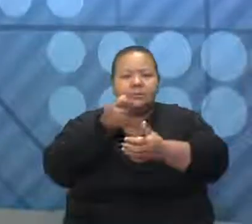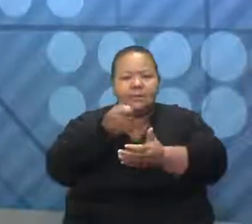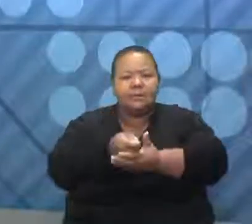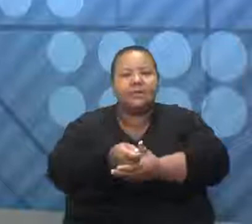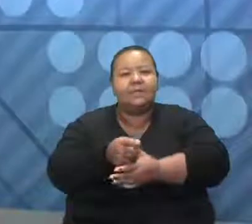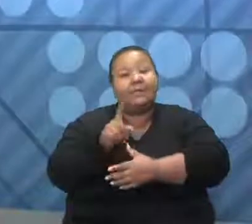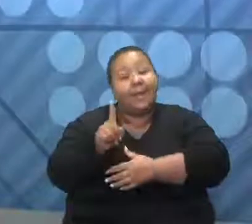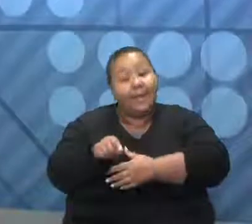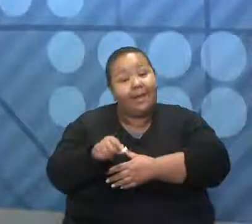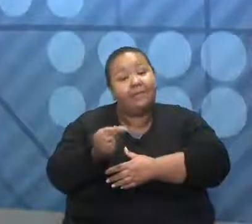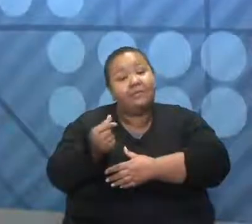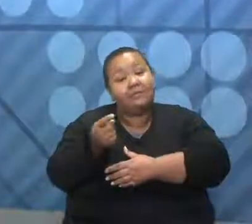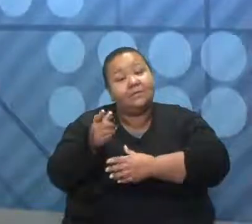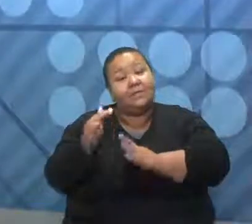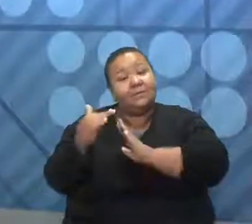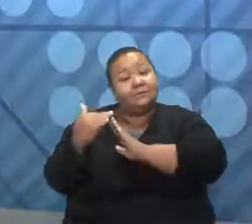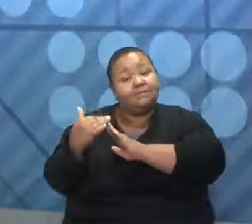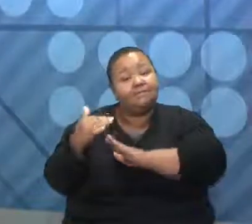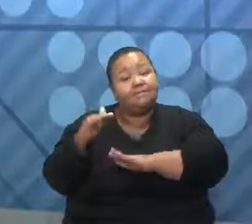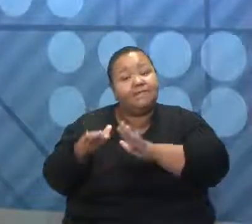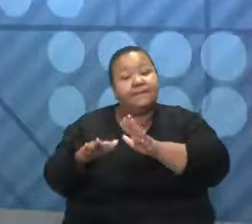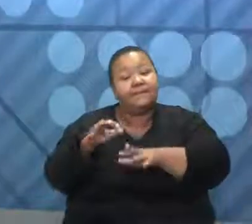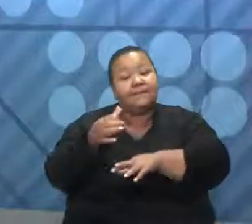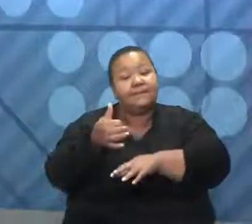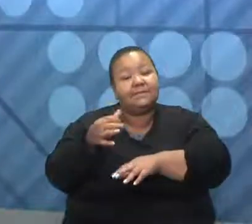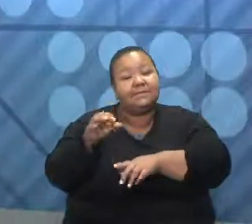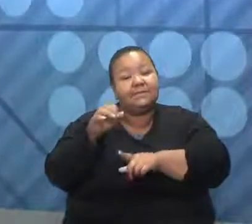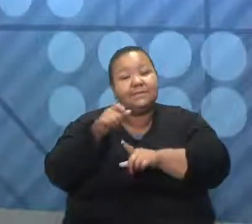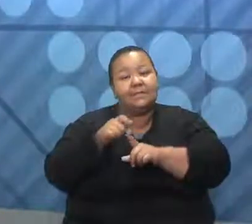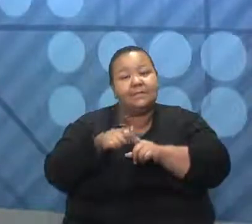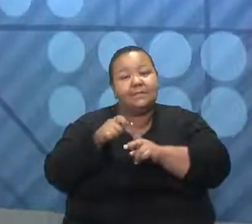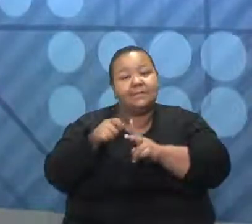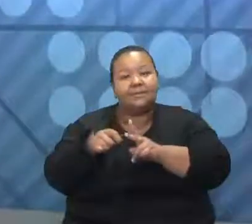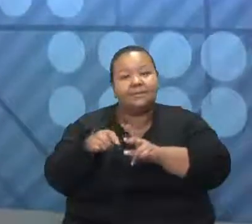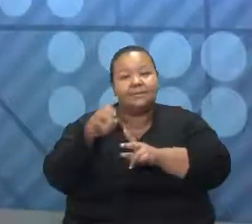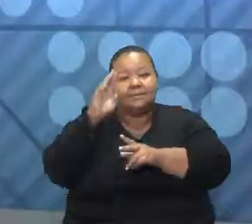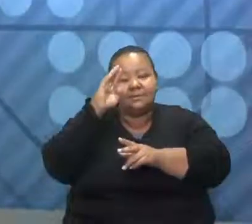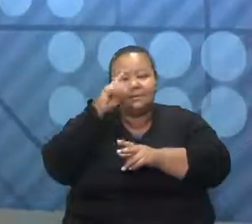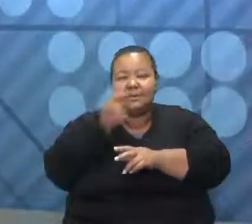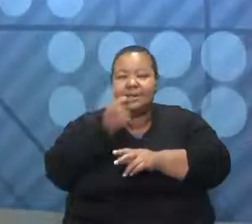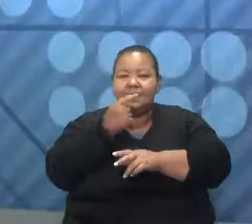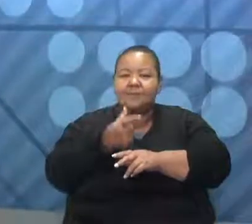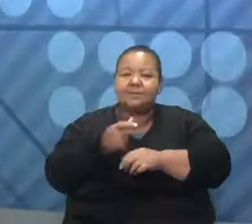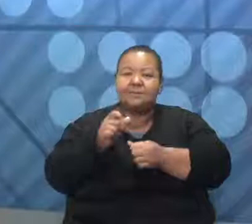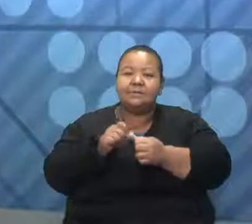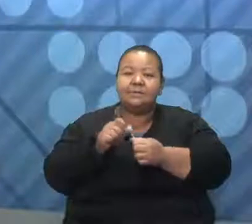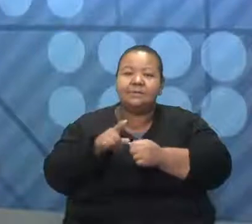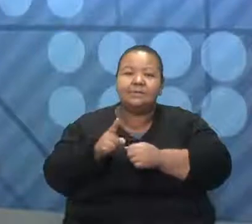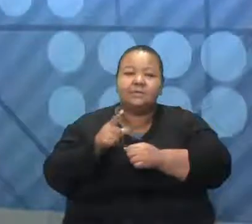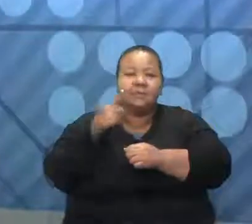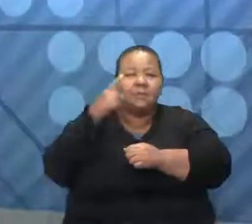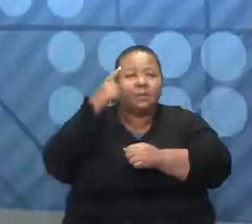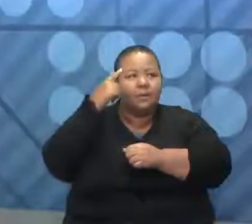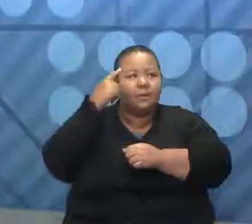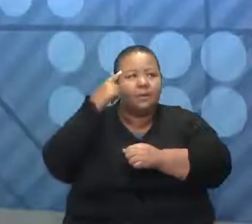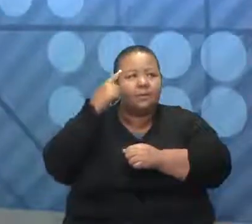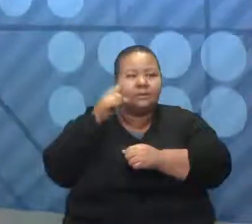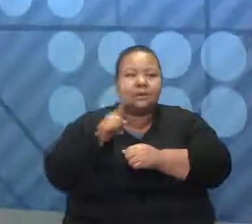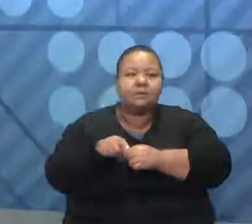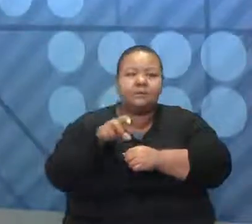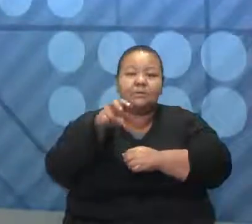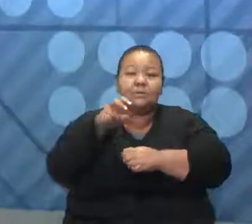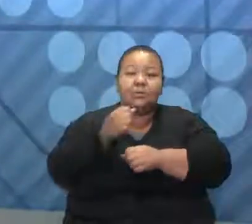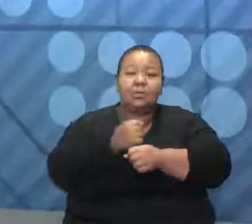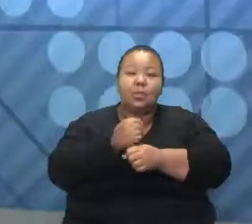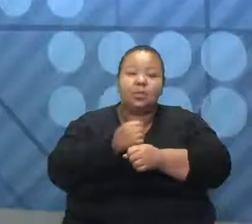fez um financiamento, às vezes, para 60 meses. É engraçado fazer um financiamento para 60 meses, mas não pensar que são